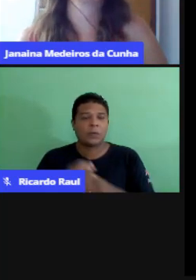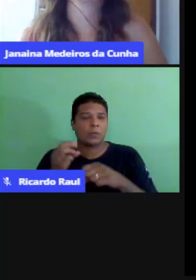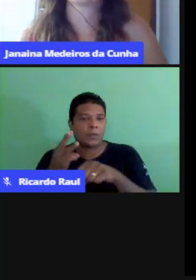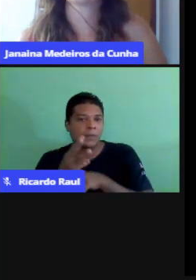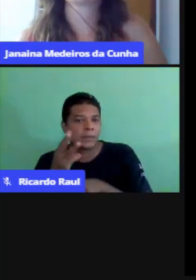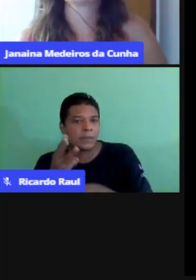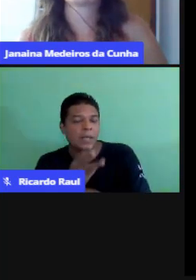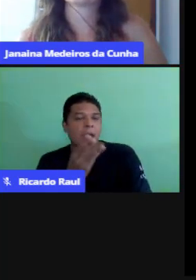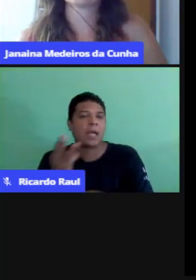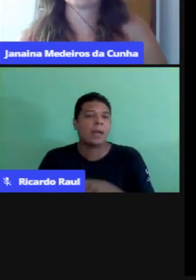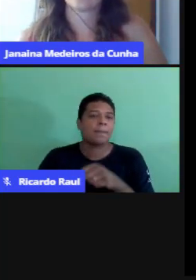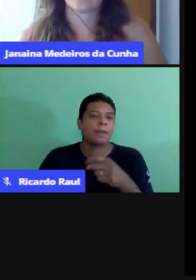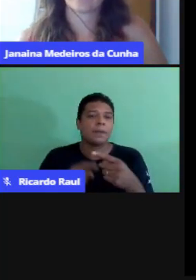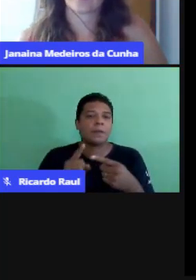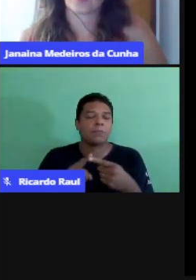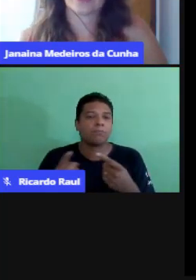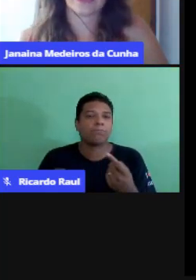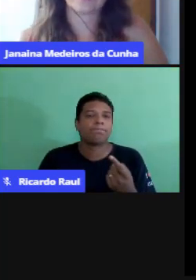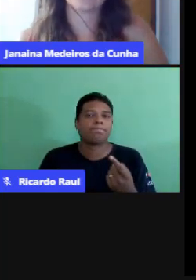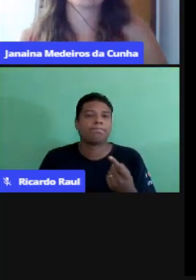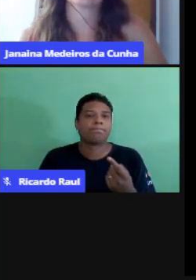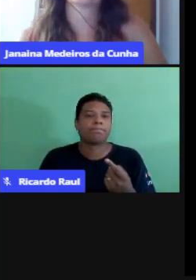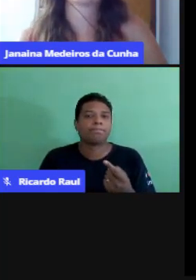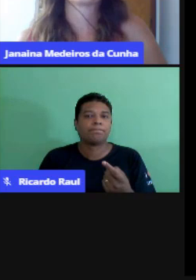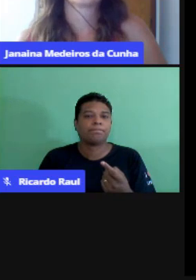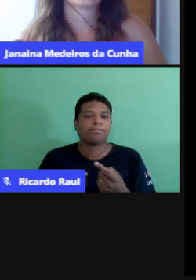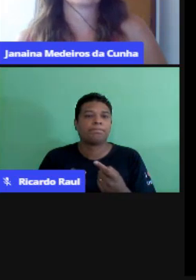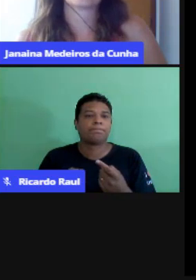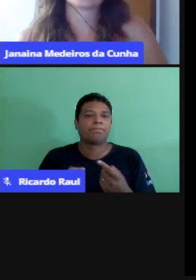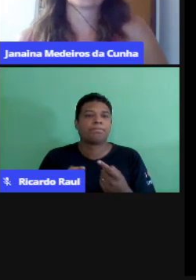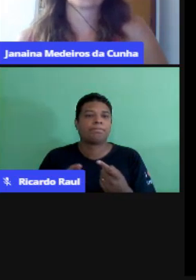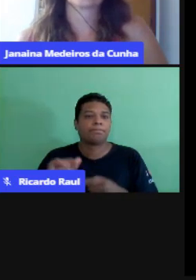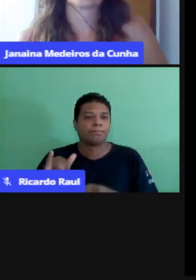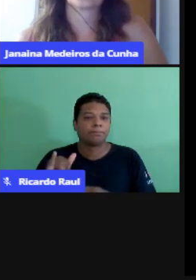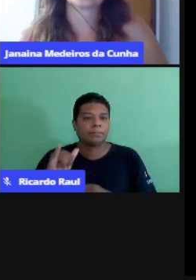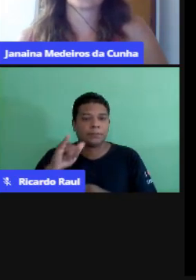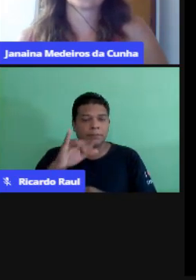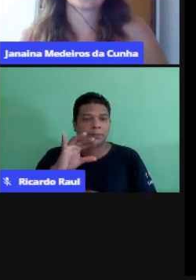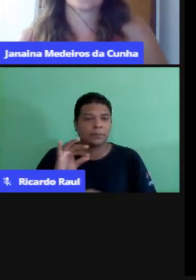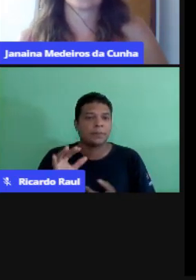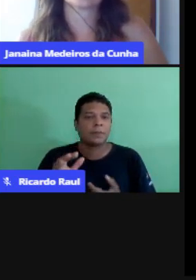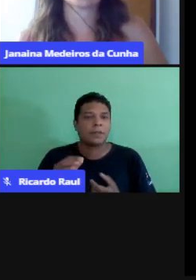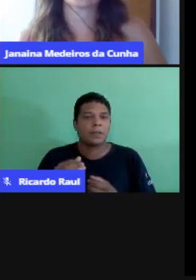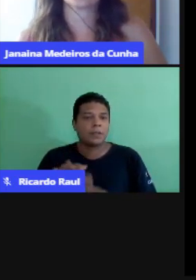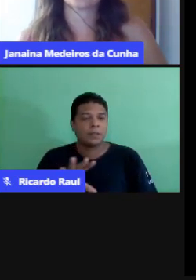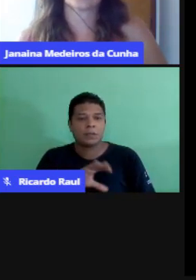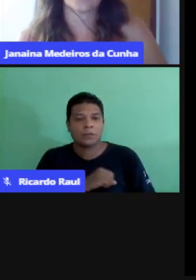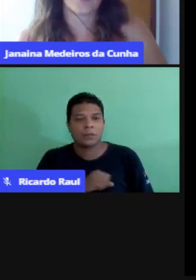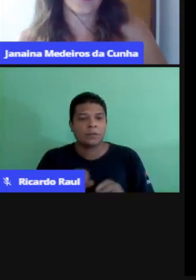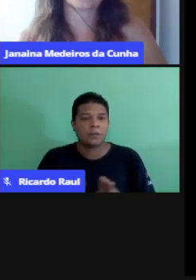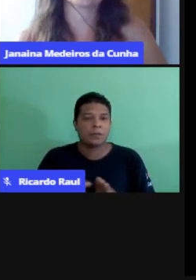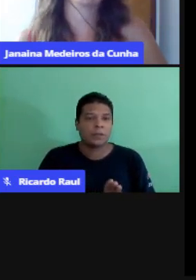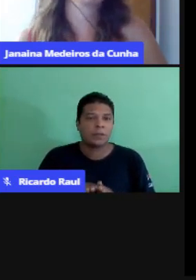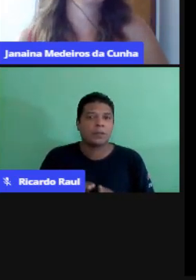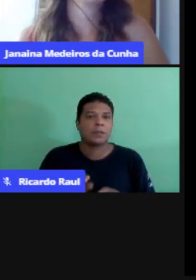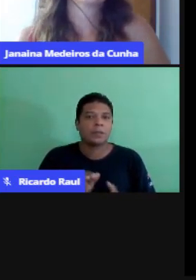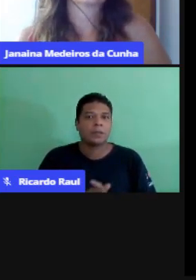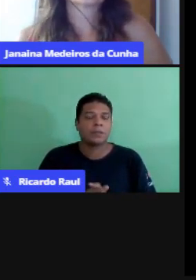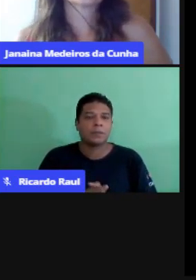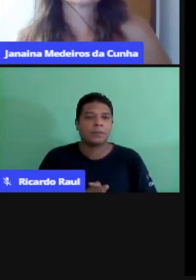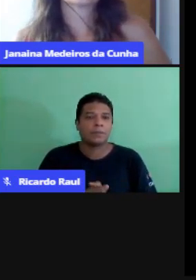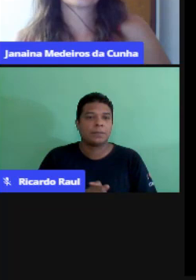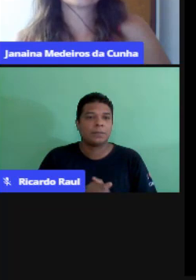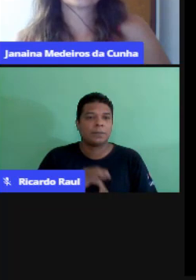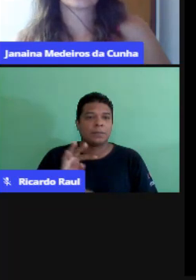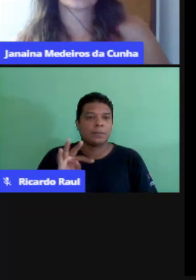WhatsApp, como o Telegram, até mesmo o que eles gostam, né? A questão do TikTok, a